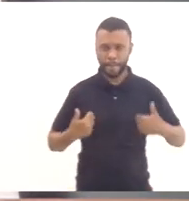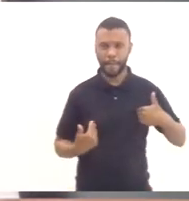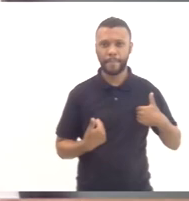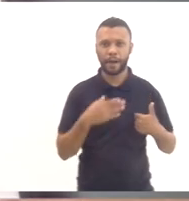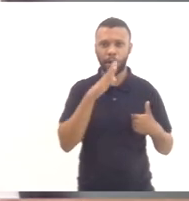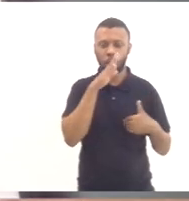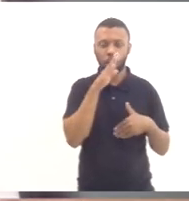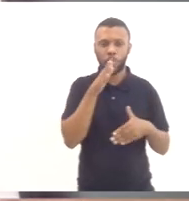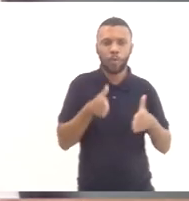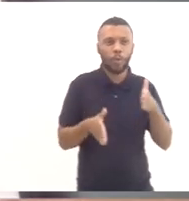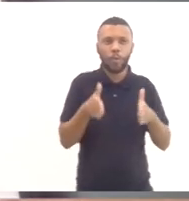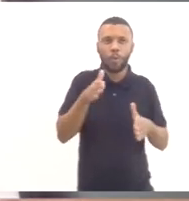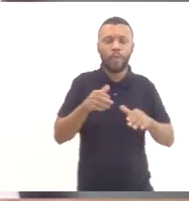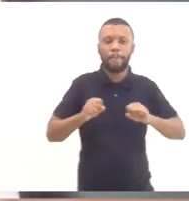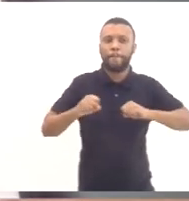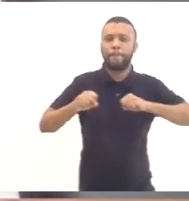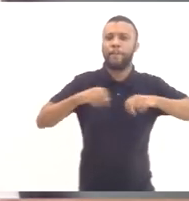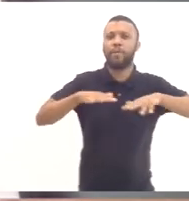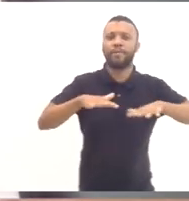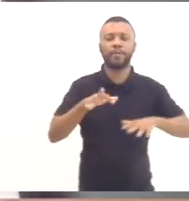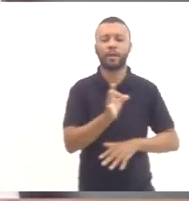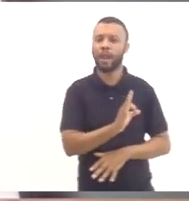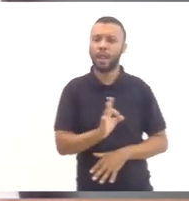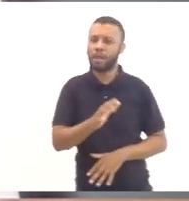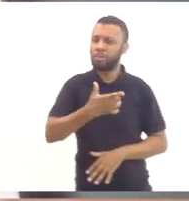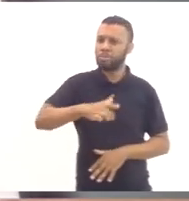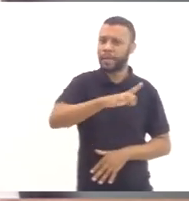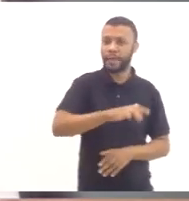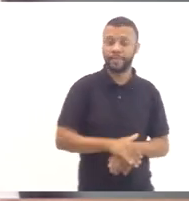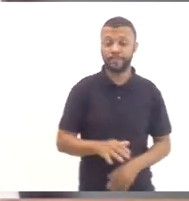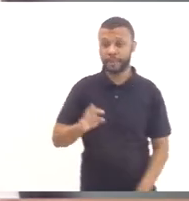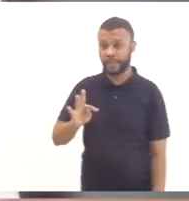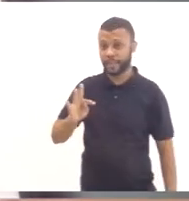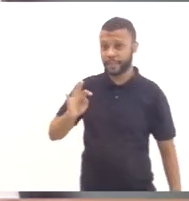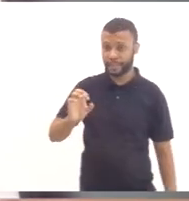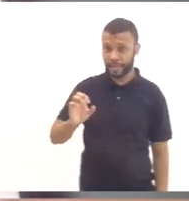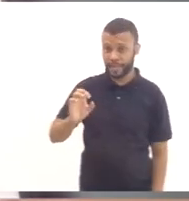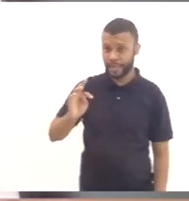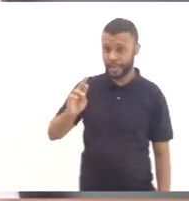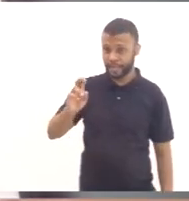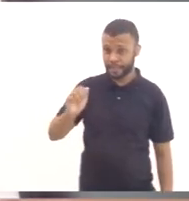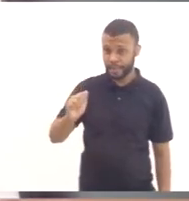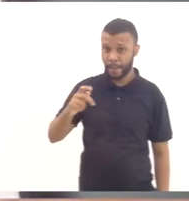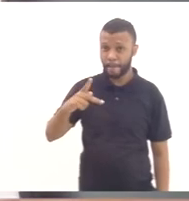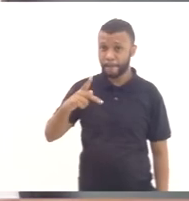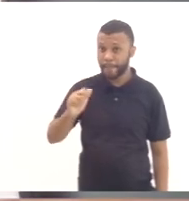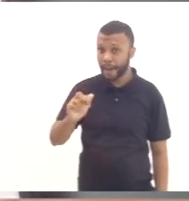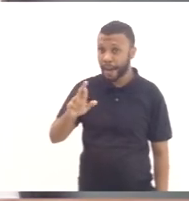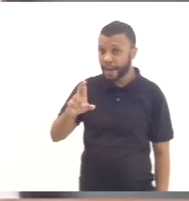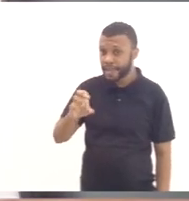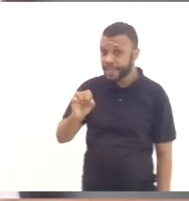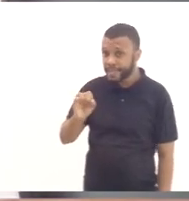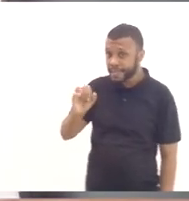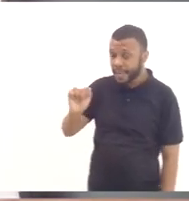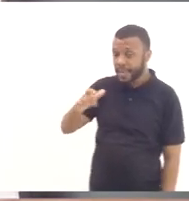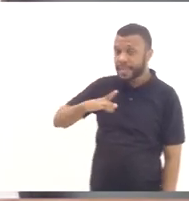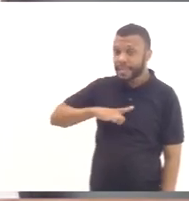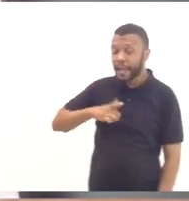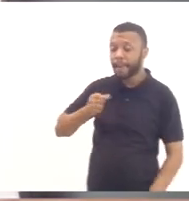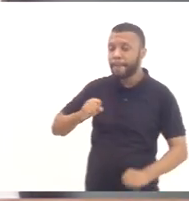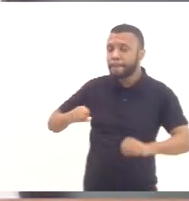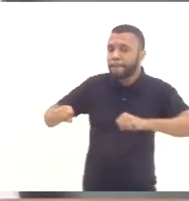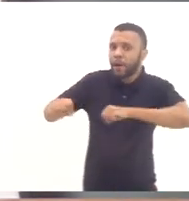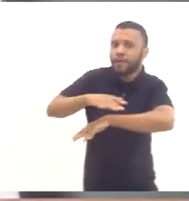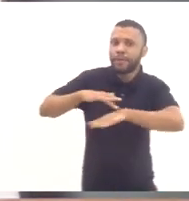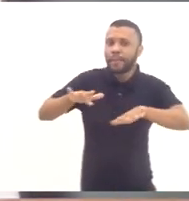nem voluntário nem involuntário na tetraparesia ele tem movimento involuntário mas